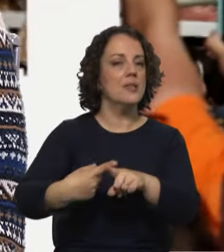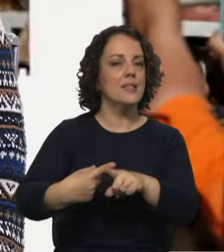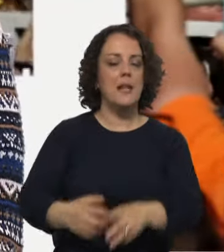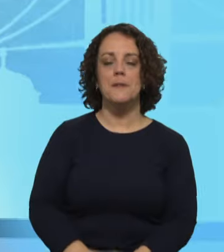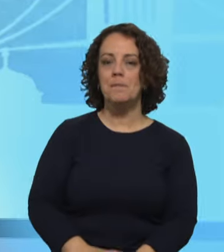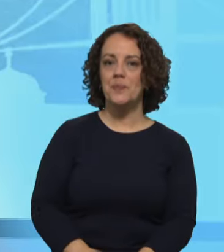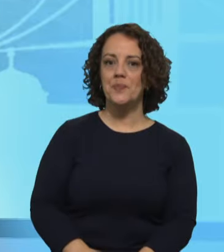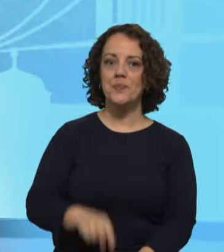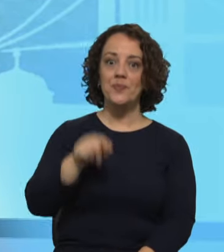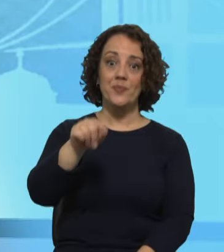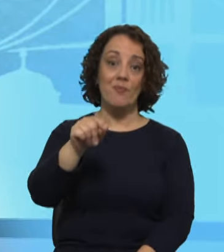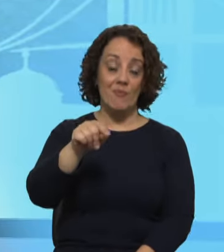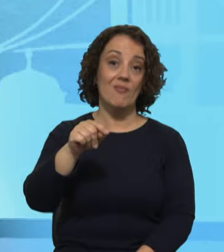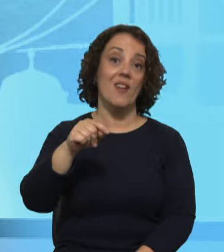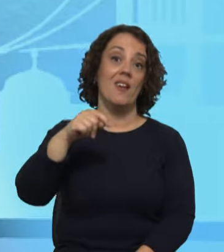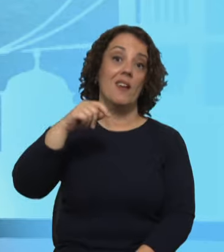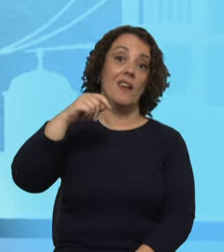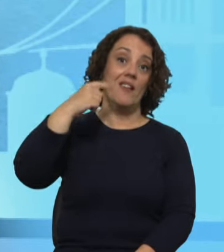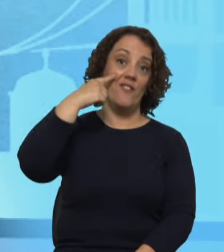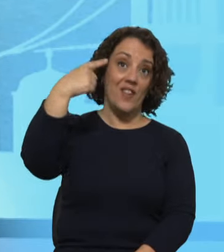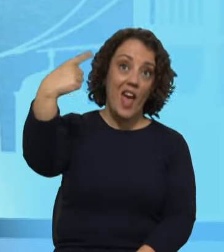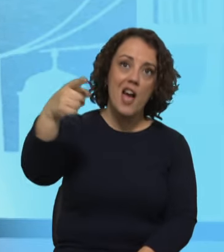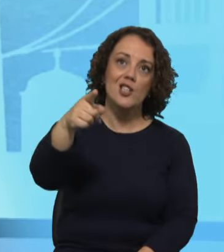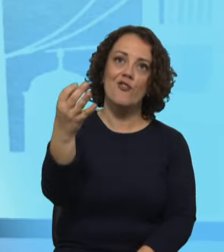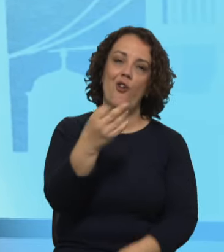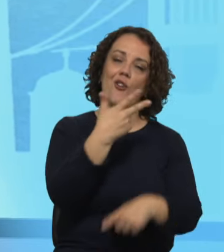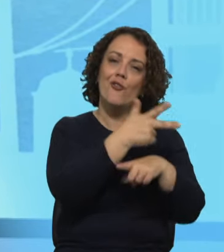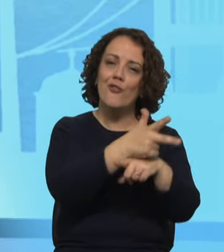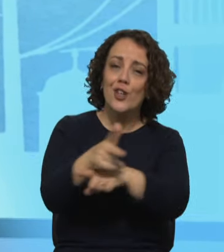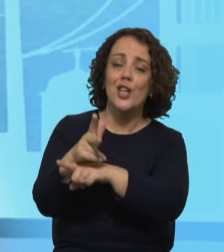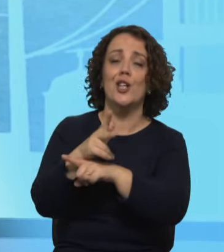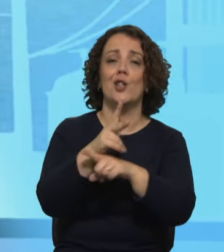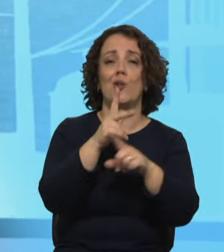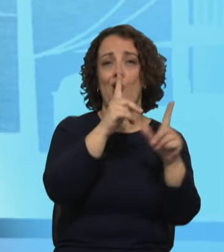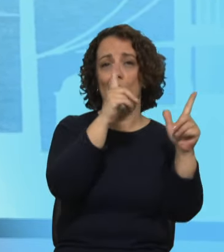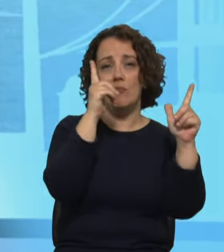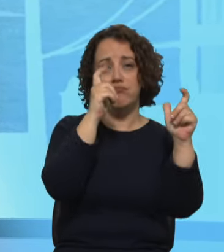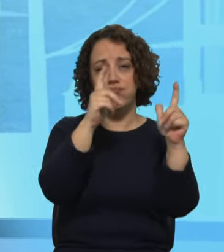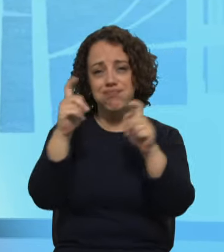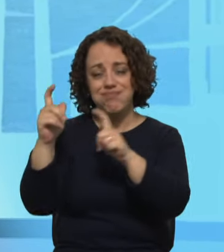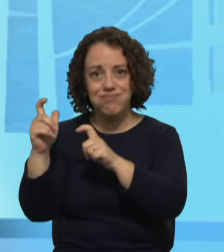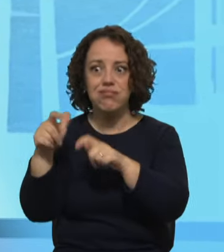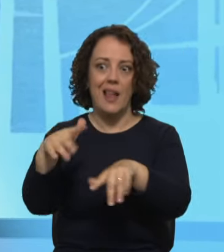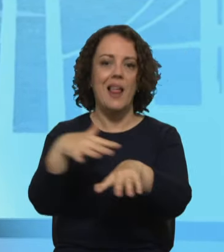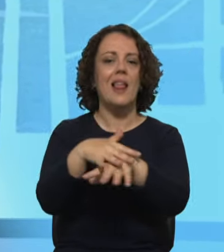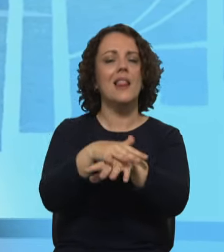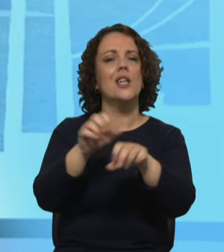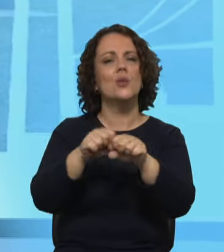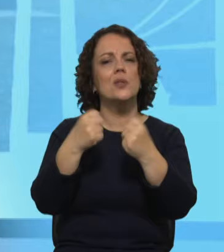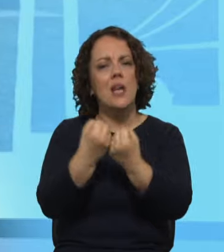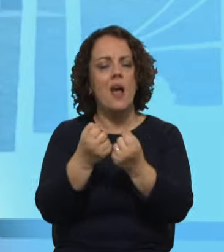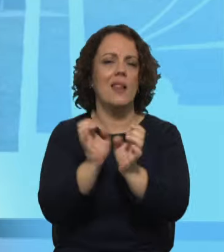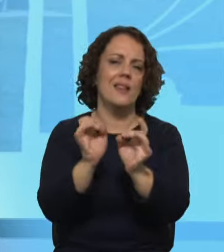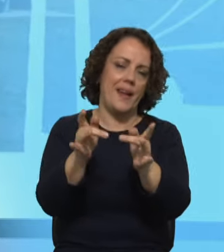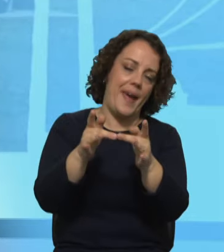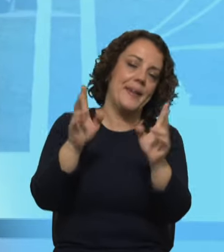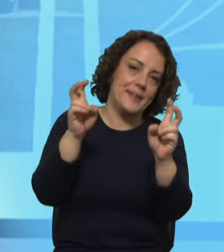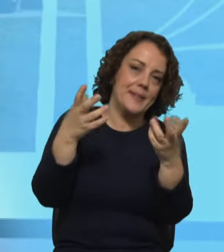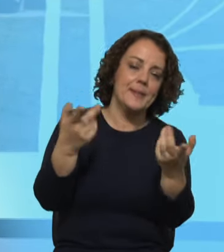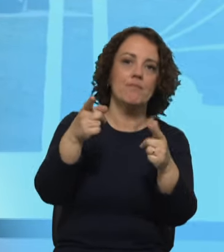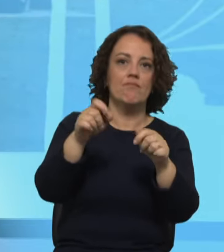ilustrada por muitas imagens por alguns vídeos que vocês foram fazendo e imagens que nas redes sociais e e na internet digamos